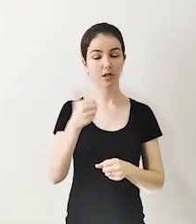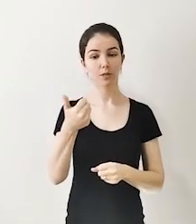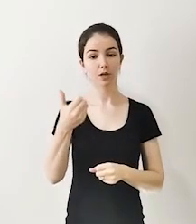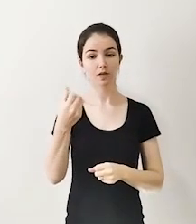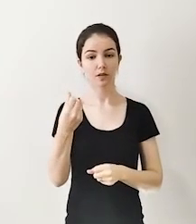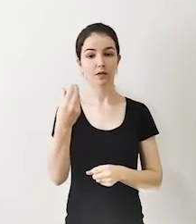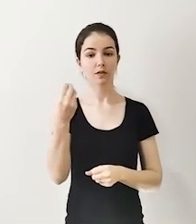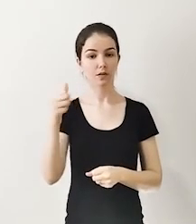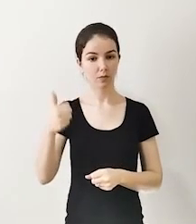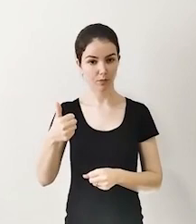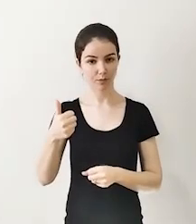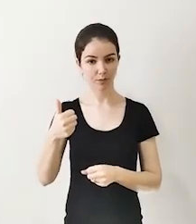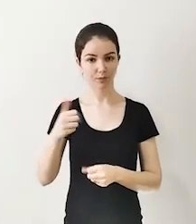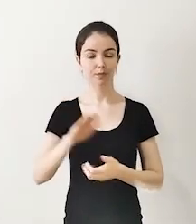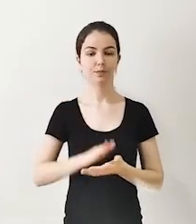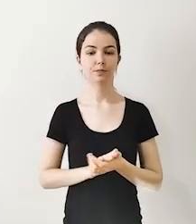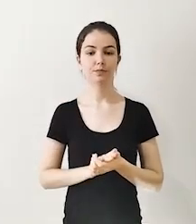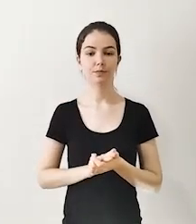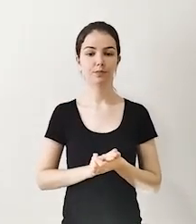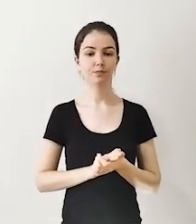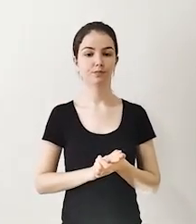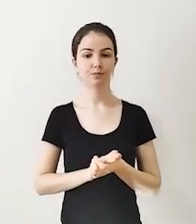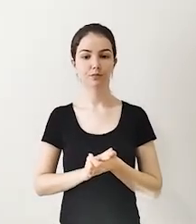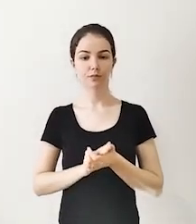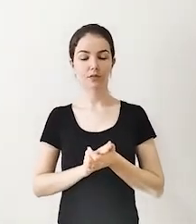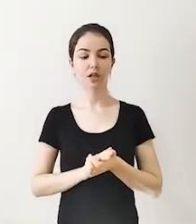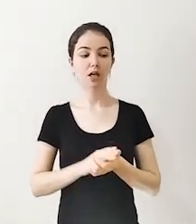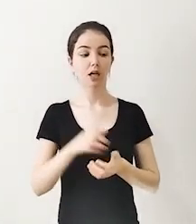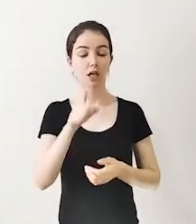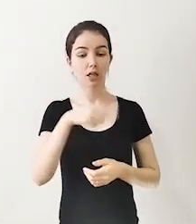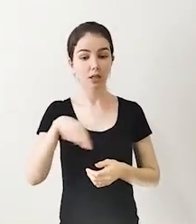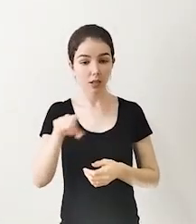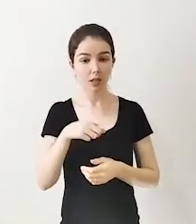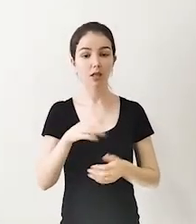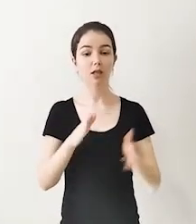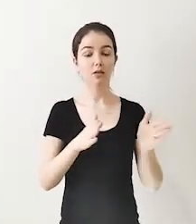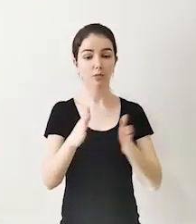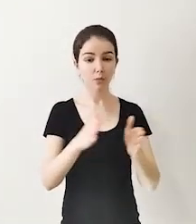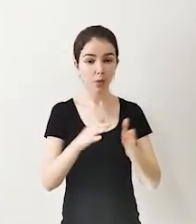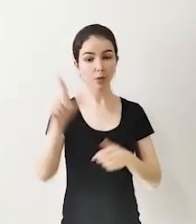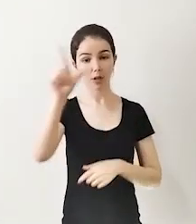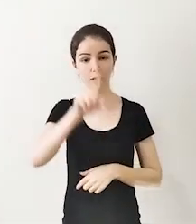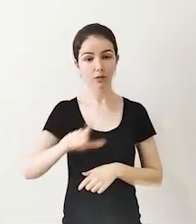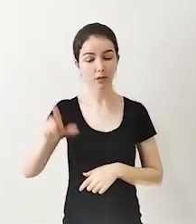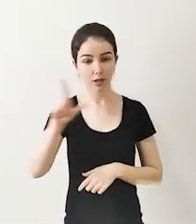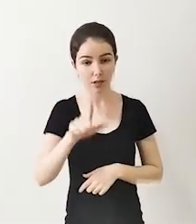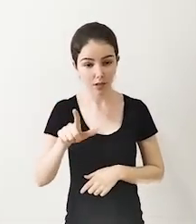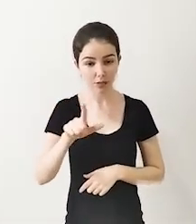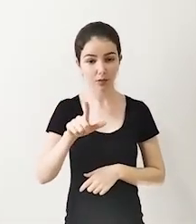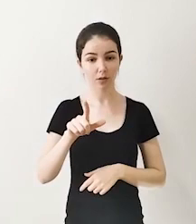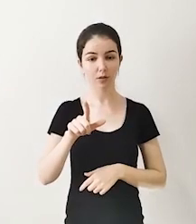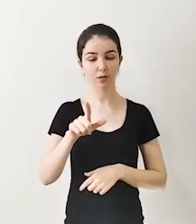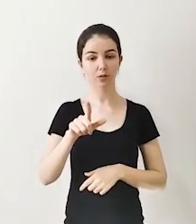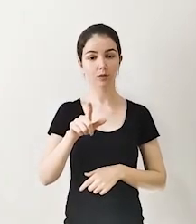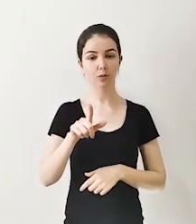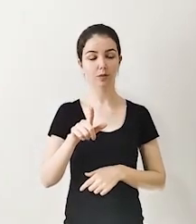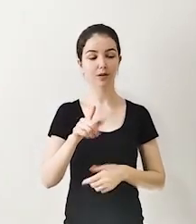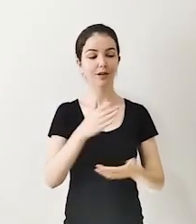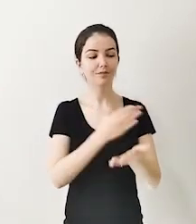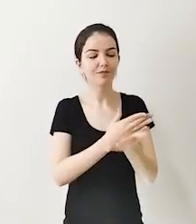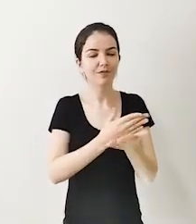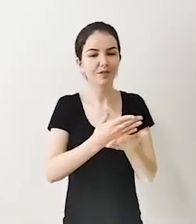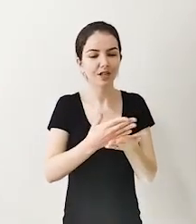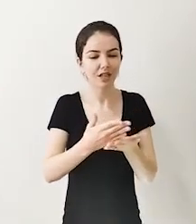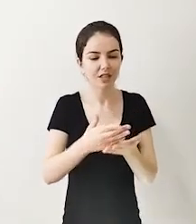Beleza? E nesse momento da literatura, a gente tem aí o que representa ser a fase inicial da literatura